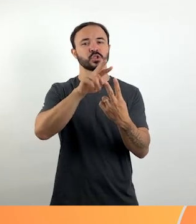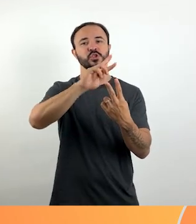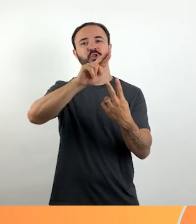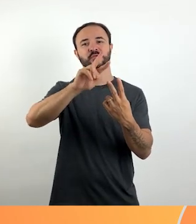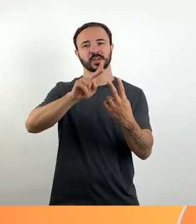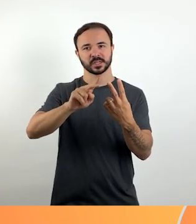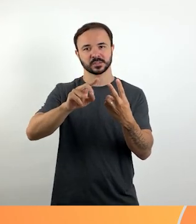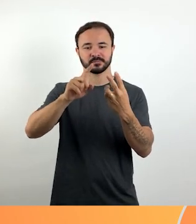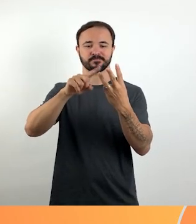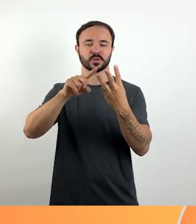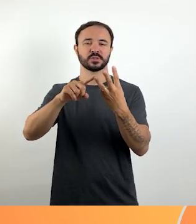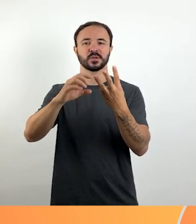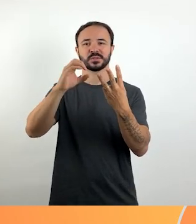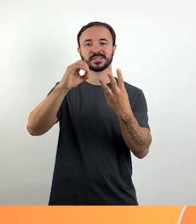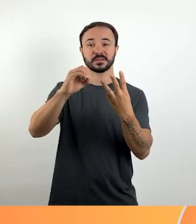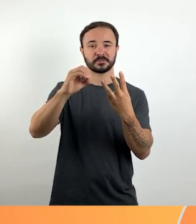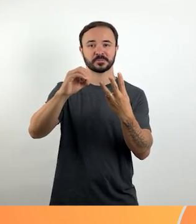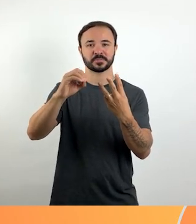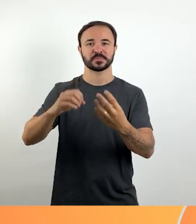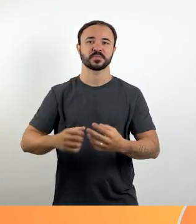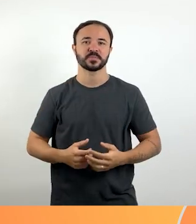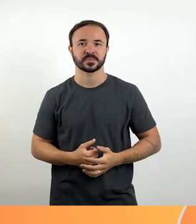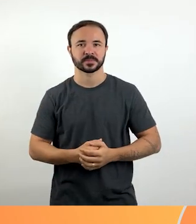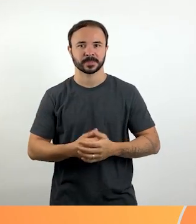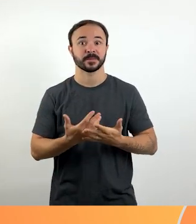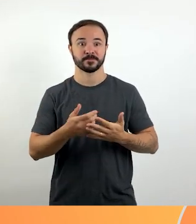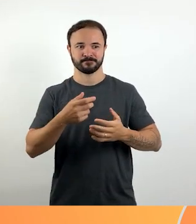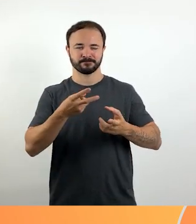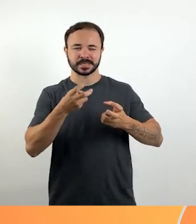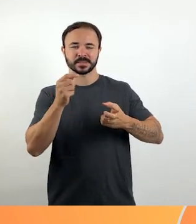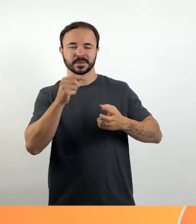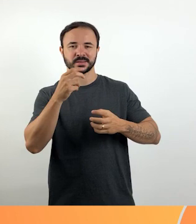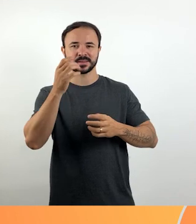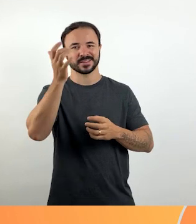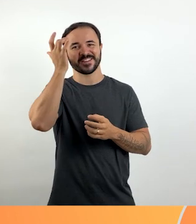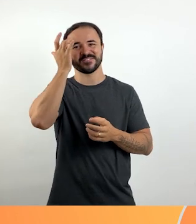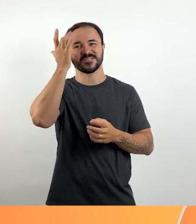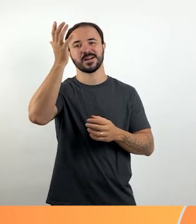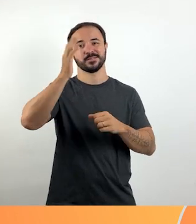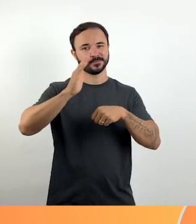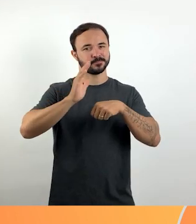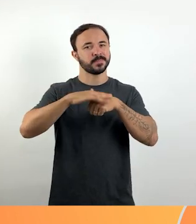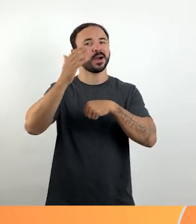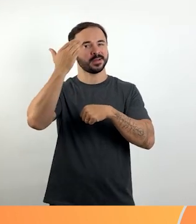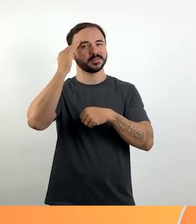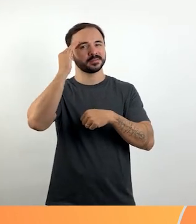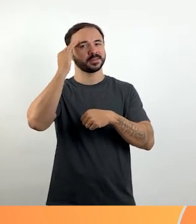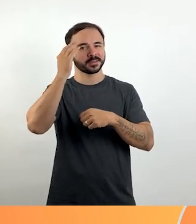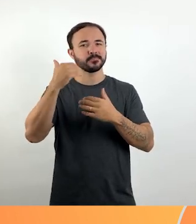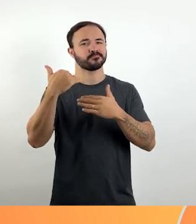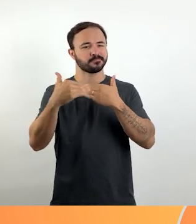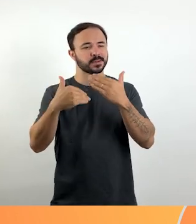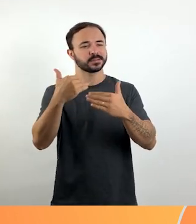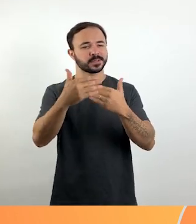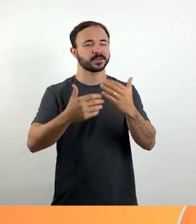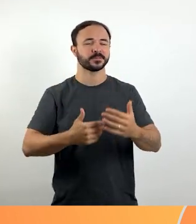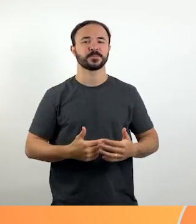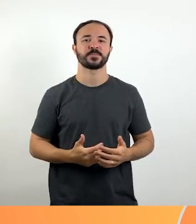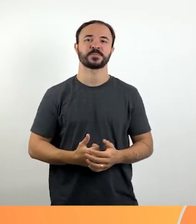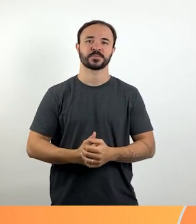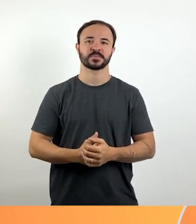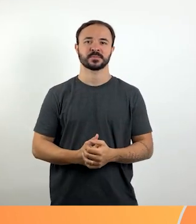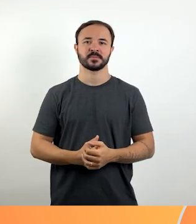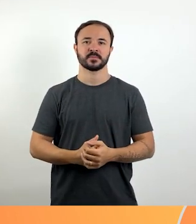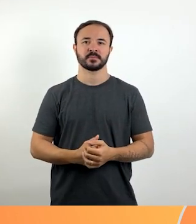números nesse sentido. E aí já fica mais fácil se você for fazer um por um. Mas já tendo essa ideia, não precisa a gente fazer um por um.